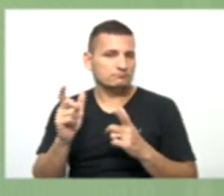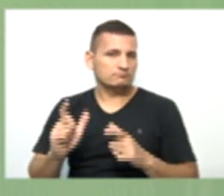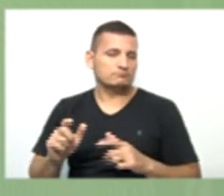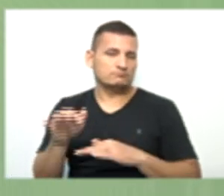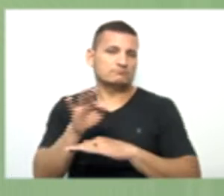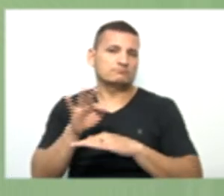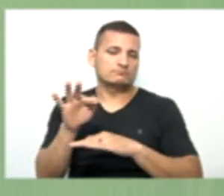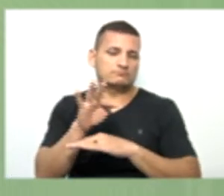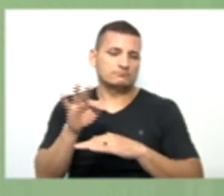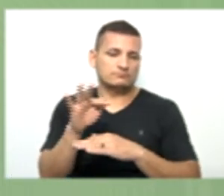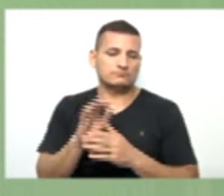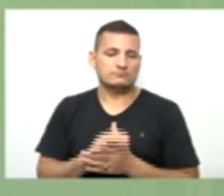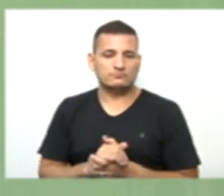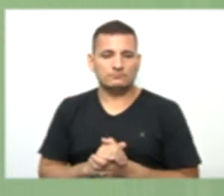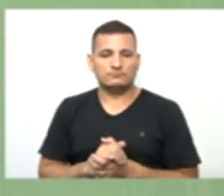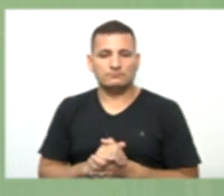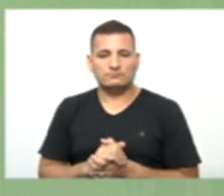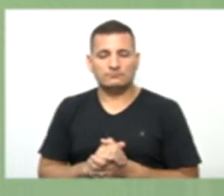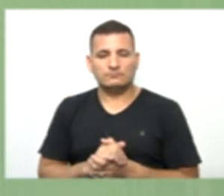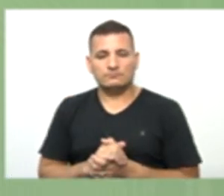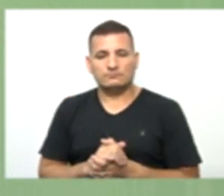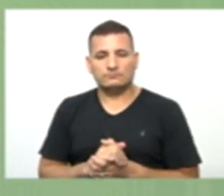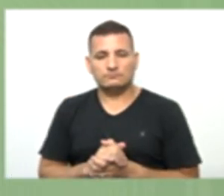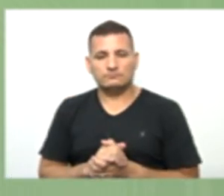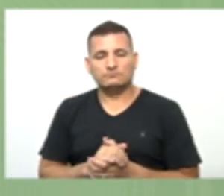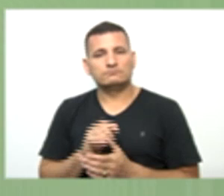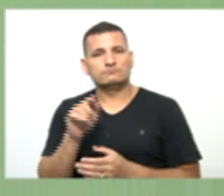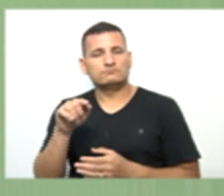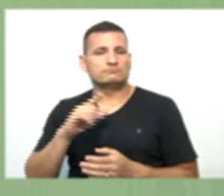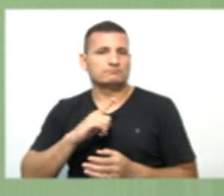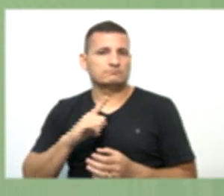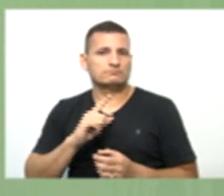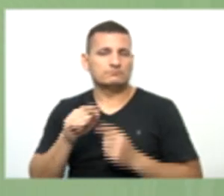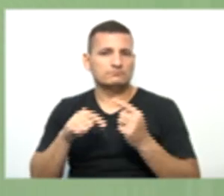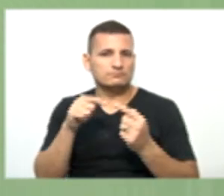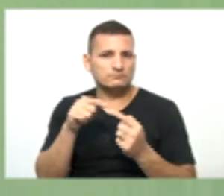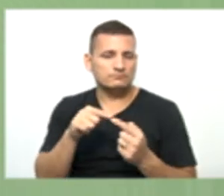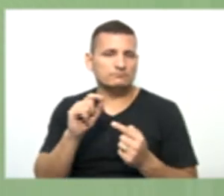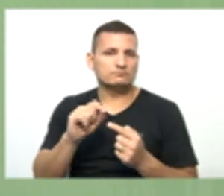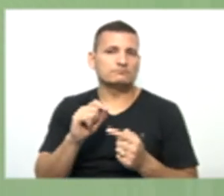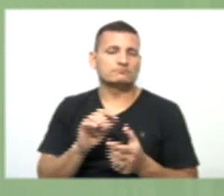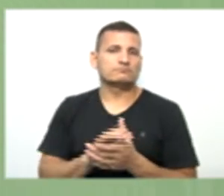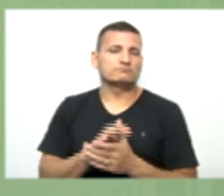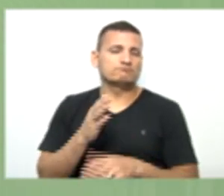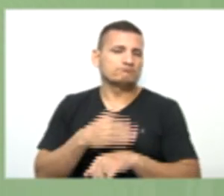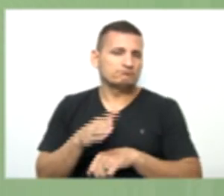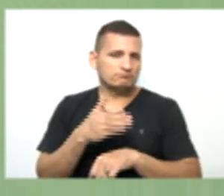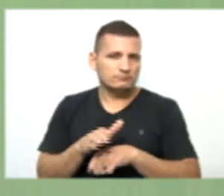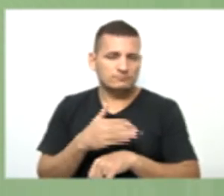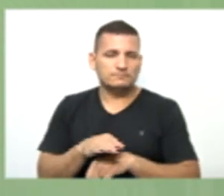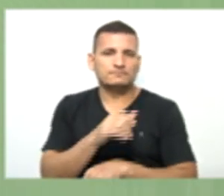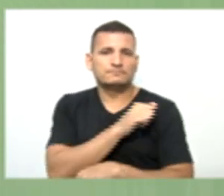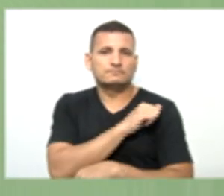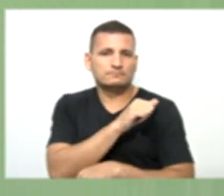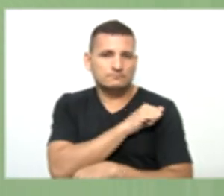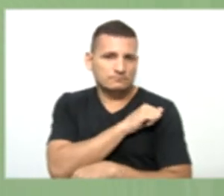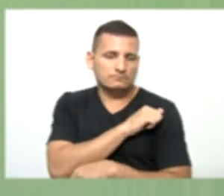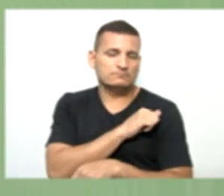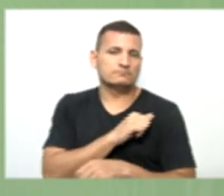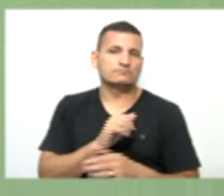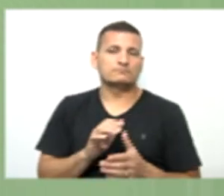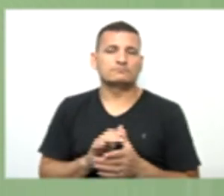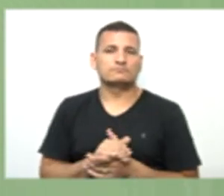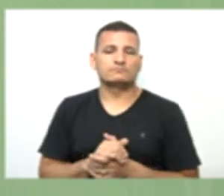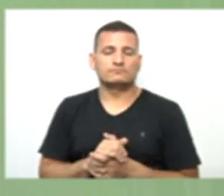formal, que tem, né, o objetivo de preparar estudantes ou educandos